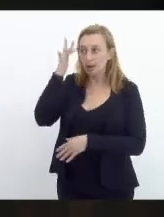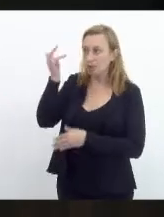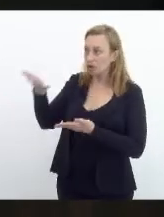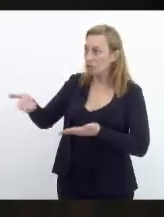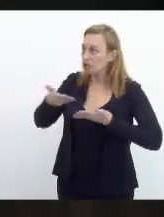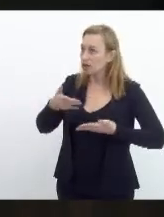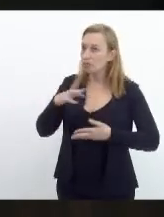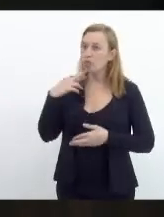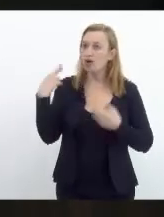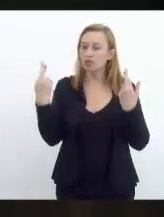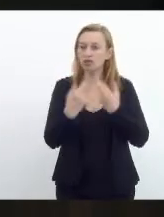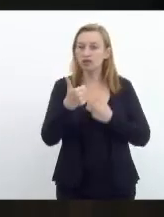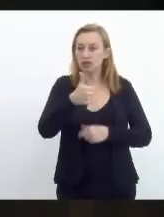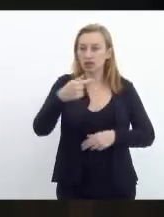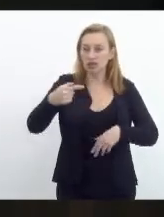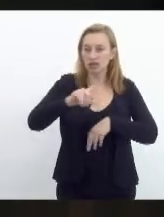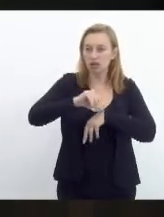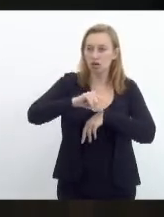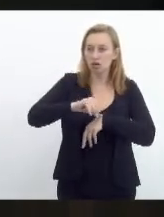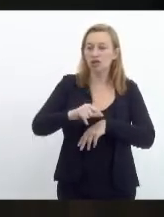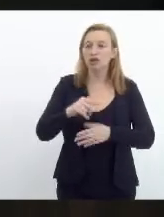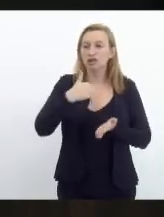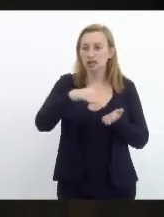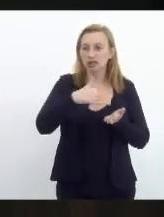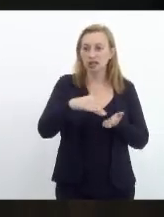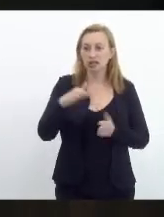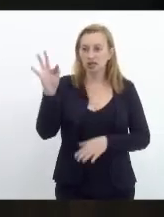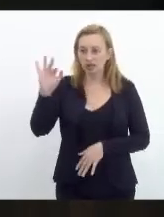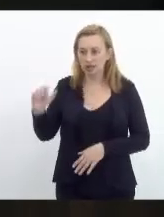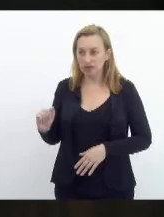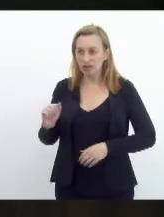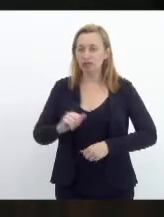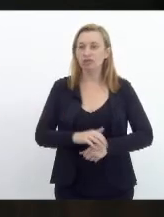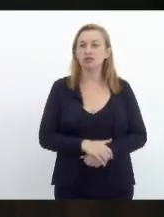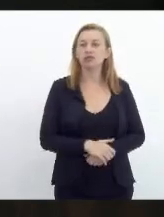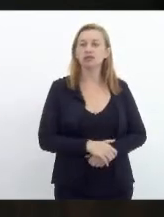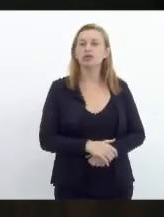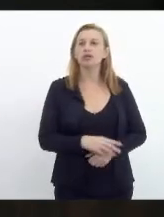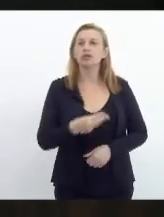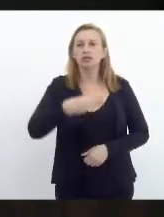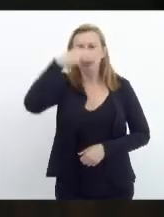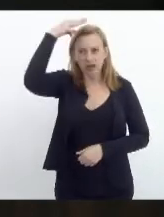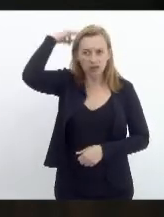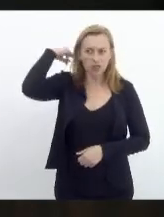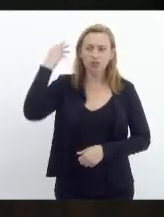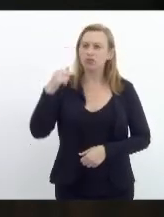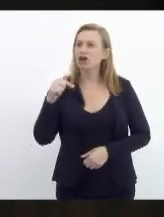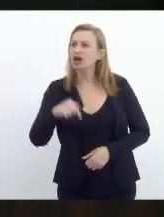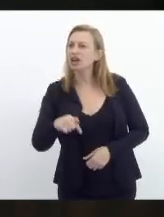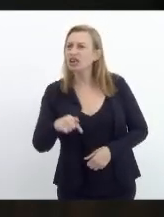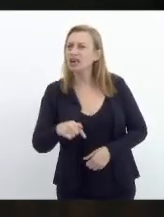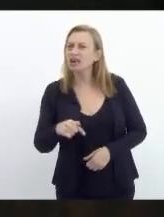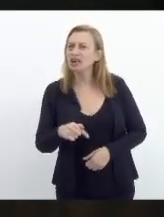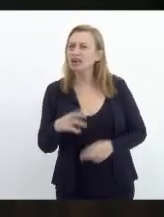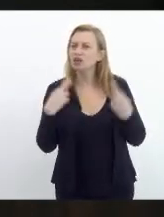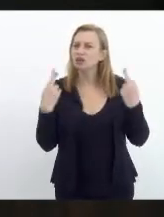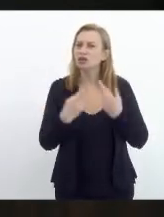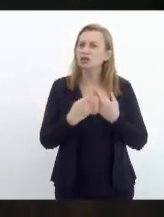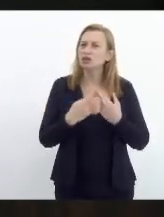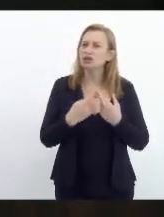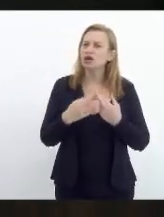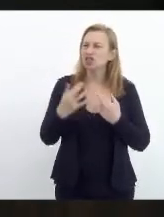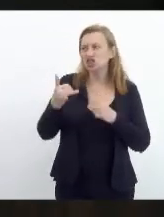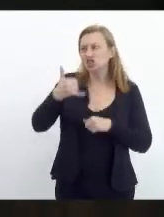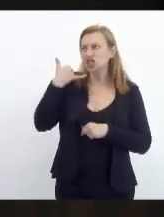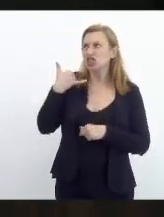para uma reunião às 17 horas com o secretário da Fazenda. Será aqui, Márcio? Será aqui, a Fazenda?